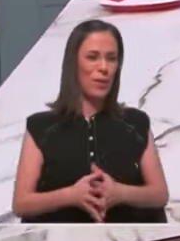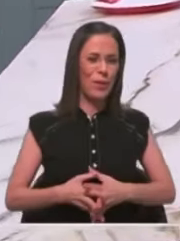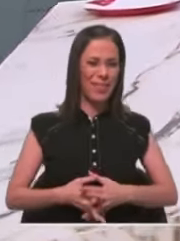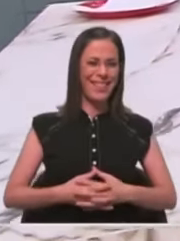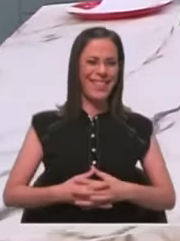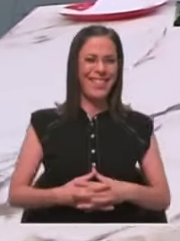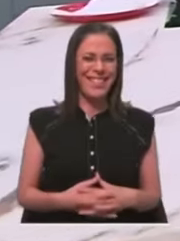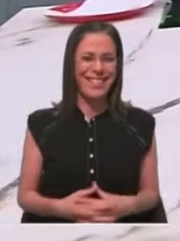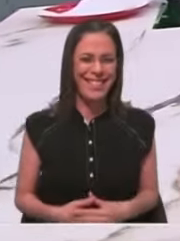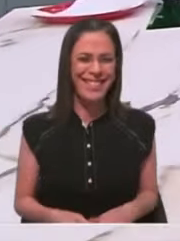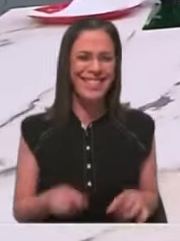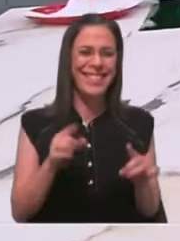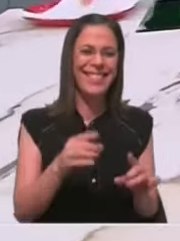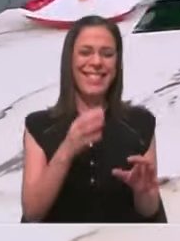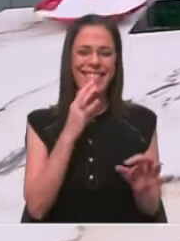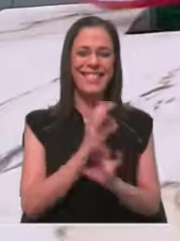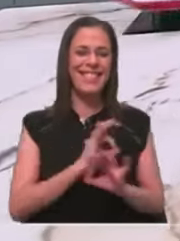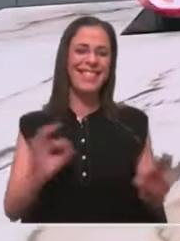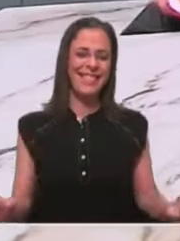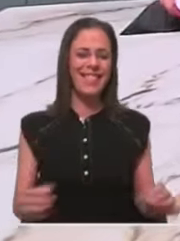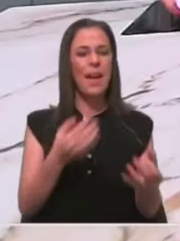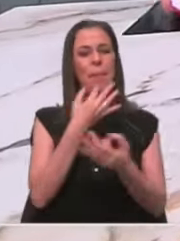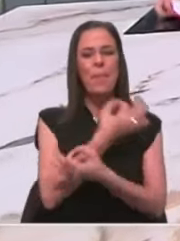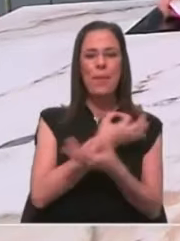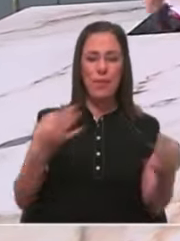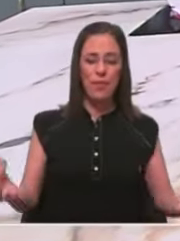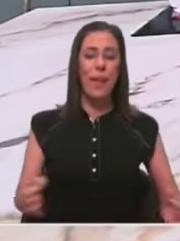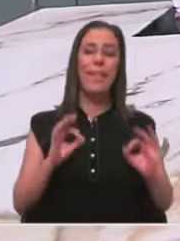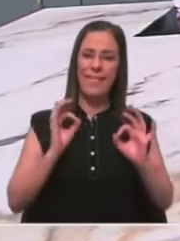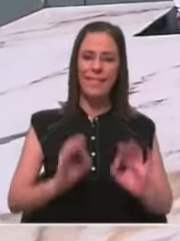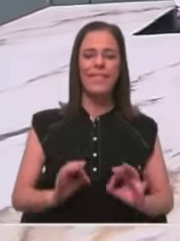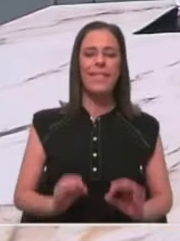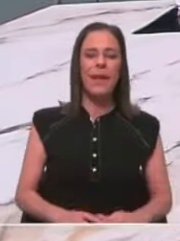Tem juízo, Gaspar, isto está maravilhoso. Fica aqui perfeito. Fica bom, não fica? Ah! Muito bom.